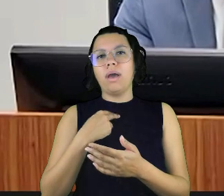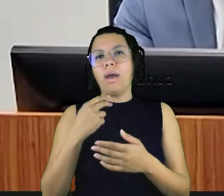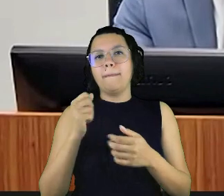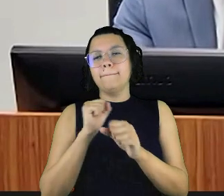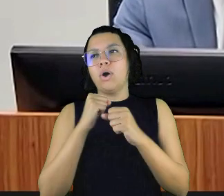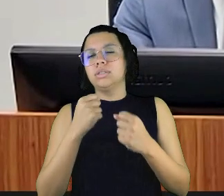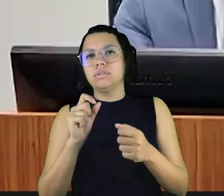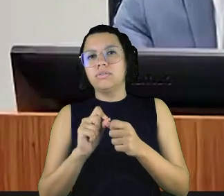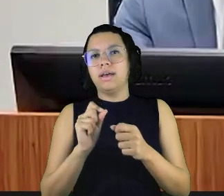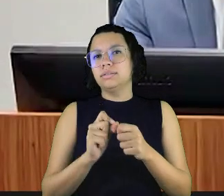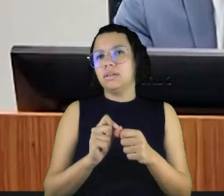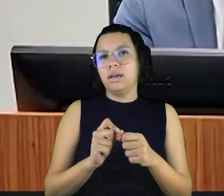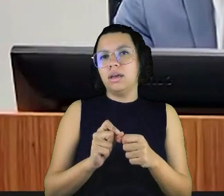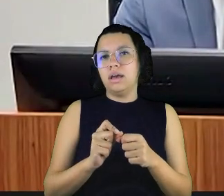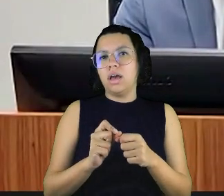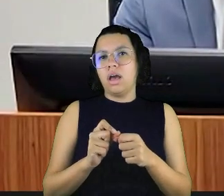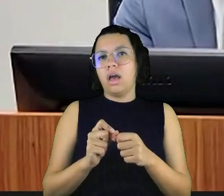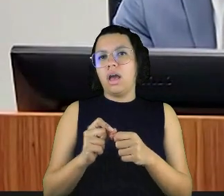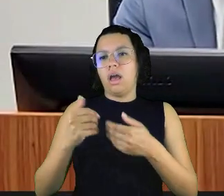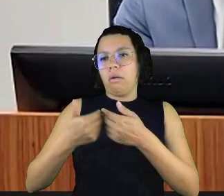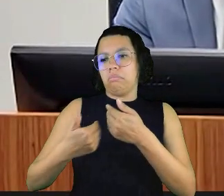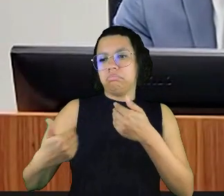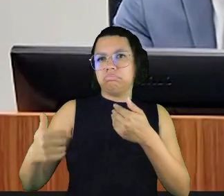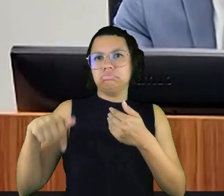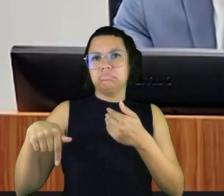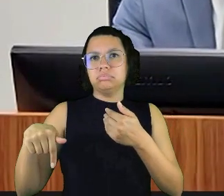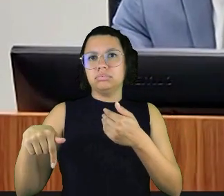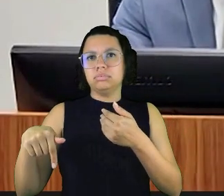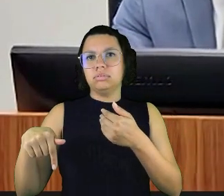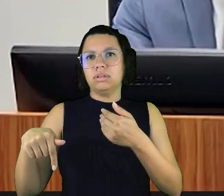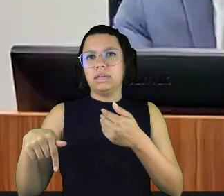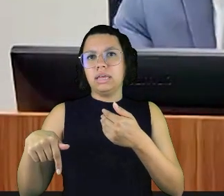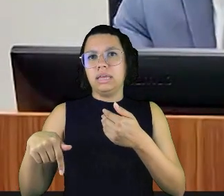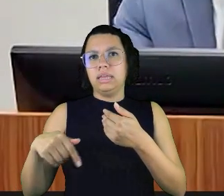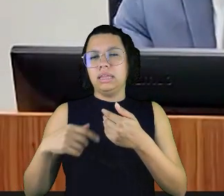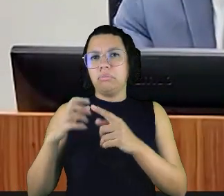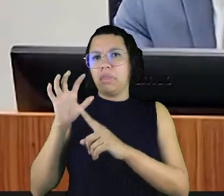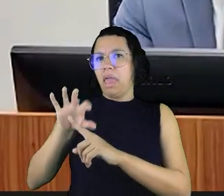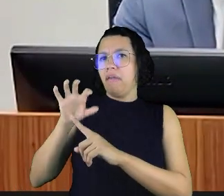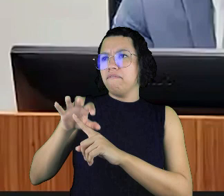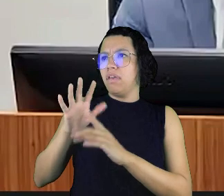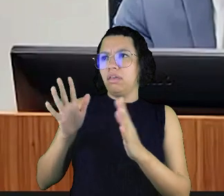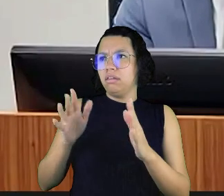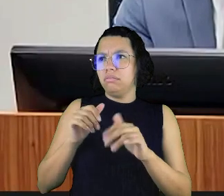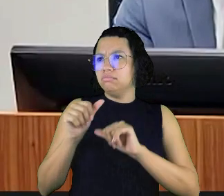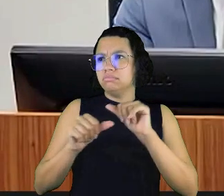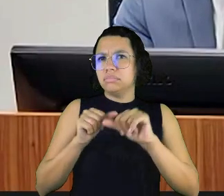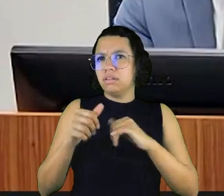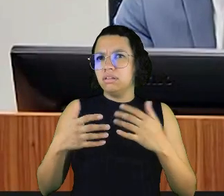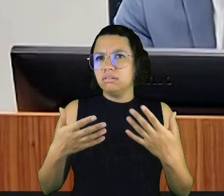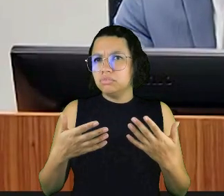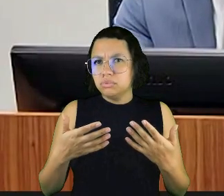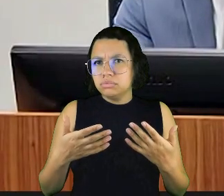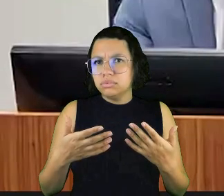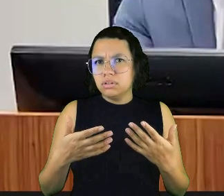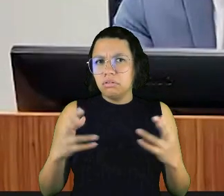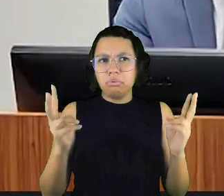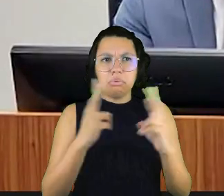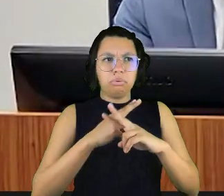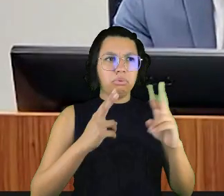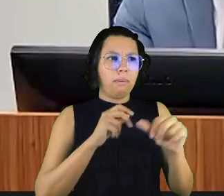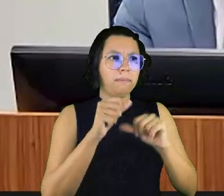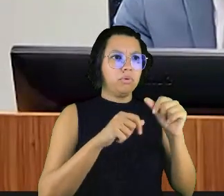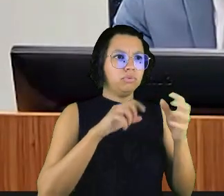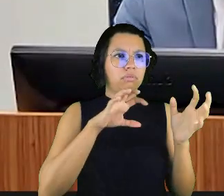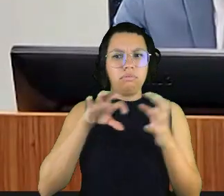imune às eventuais mudanças de ventos que nós sabemos acontecem, principalmente no Supremo Tribunal